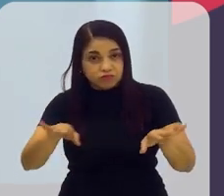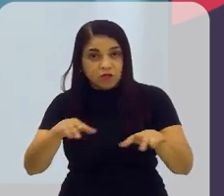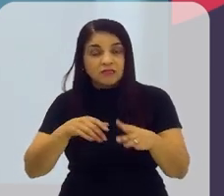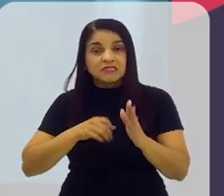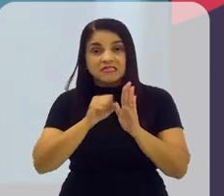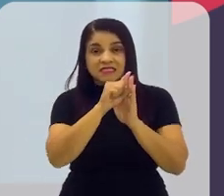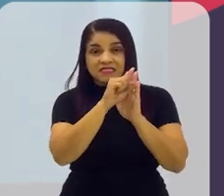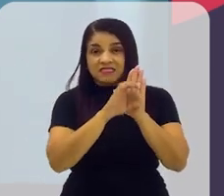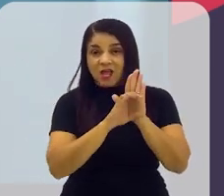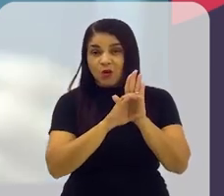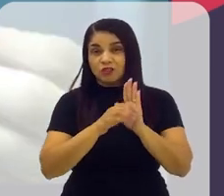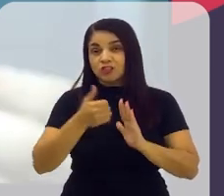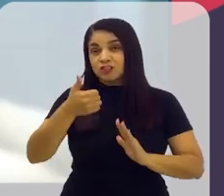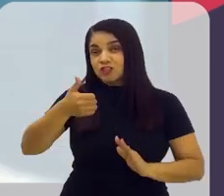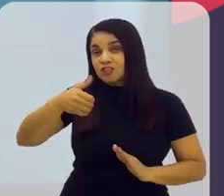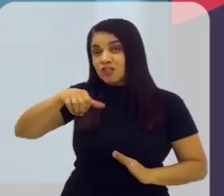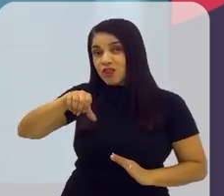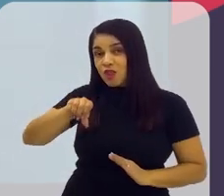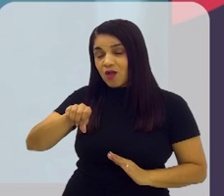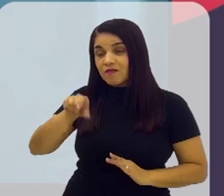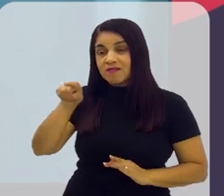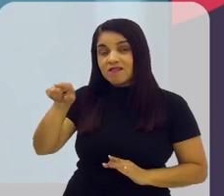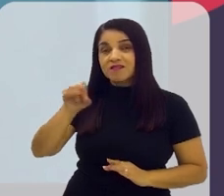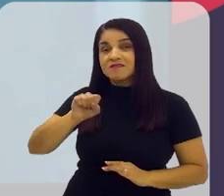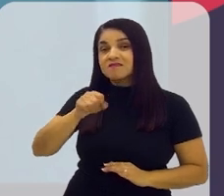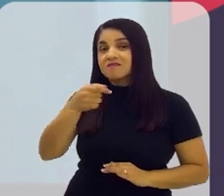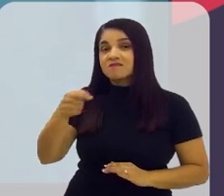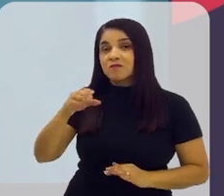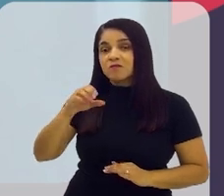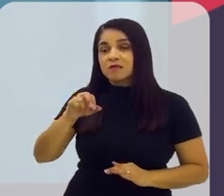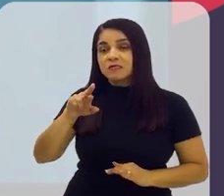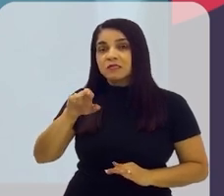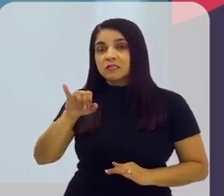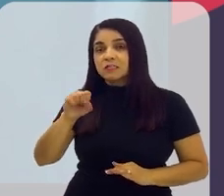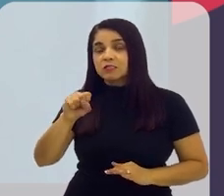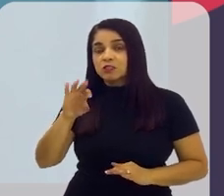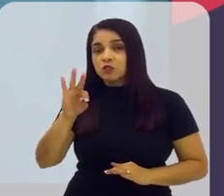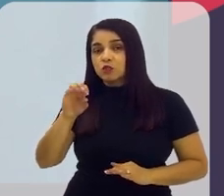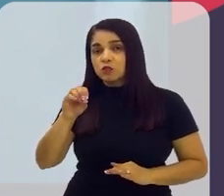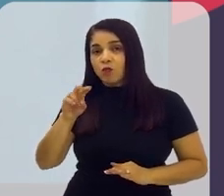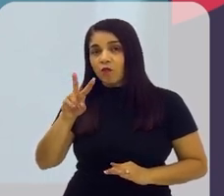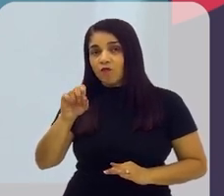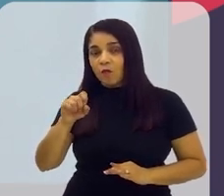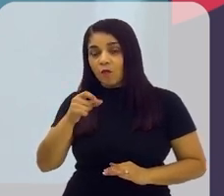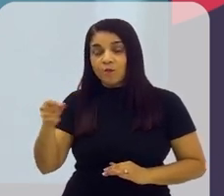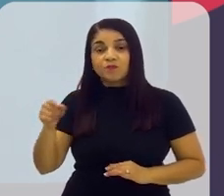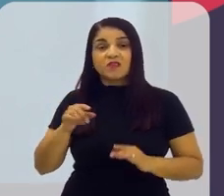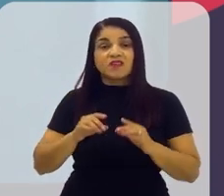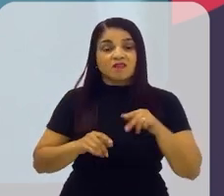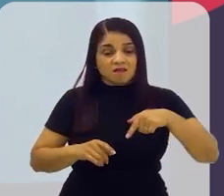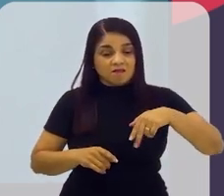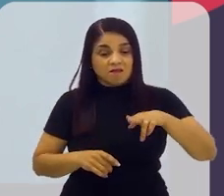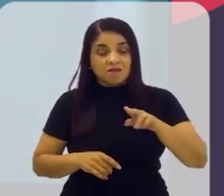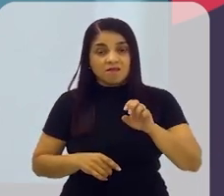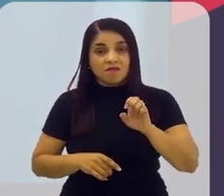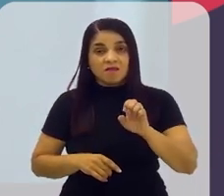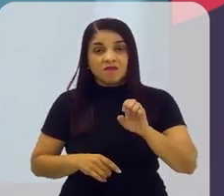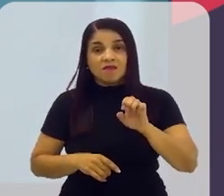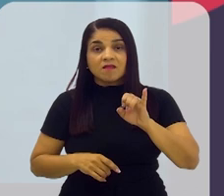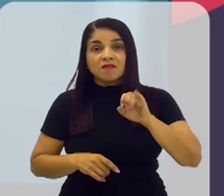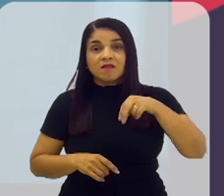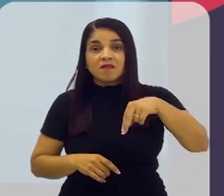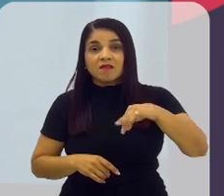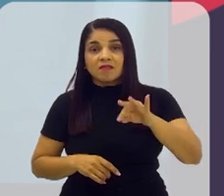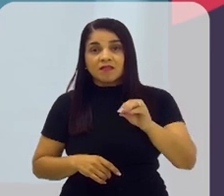século XIX, que foi uma coleta lá em São Cristóvão, né? Ali onde é aquela região da Quinta da Boa Vista. Tinha um registro único para